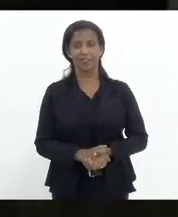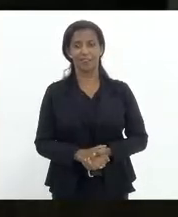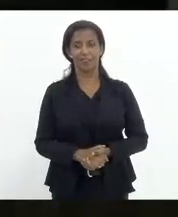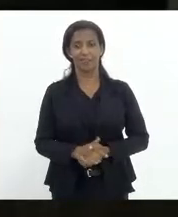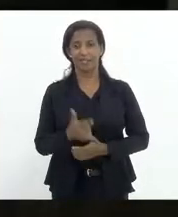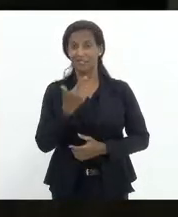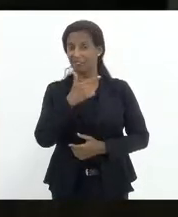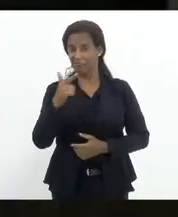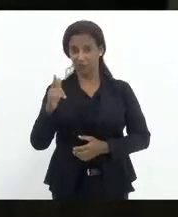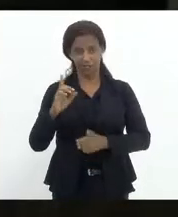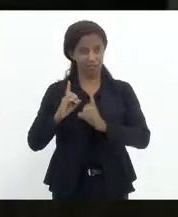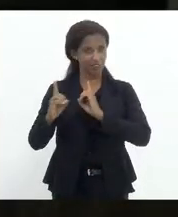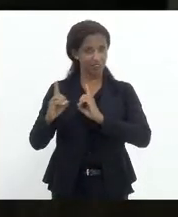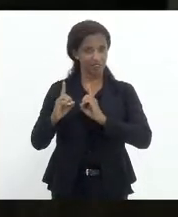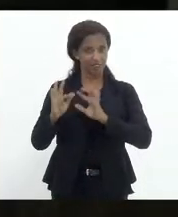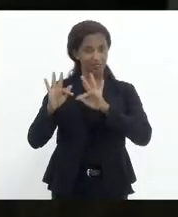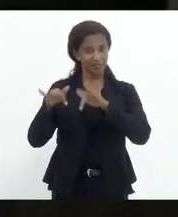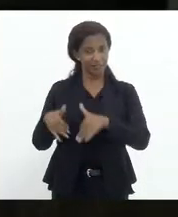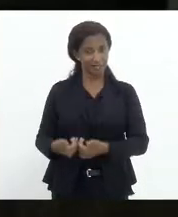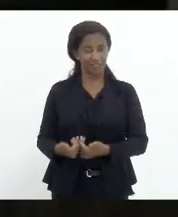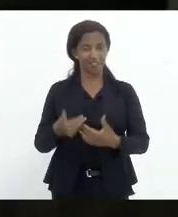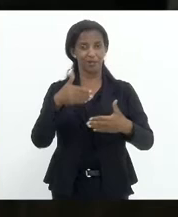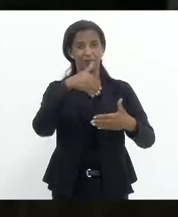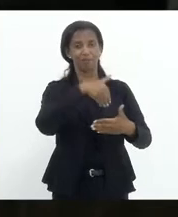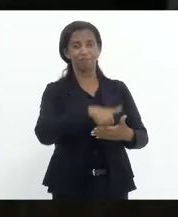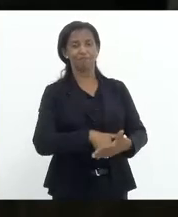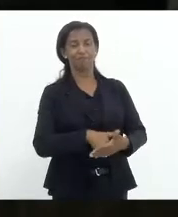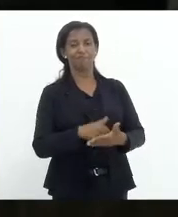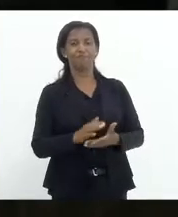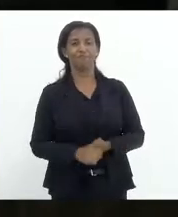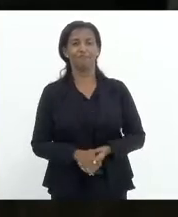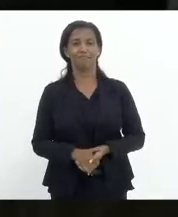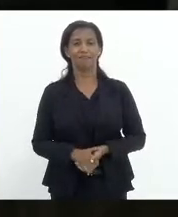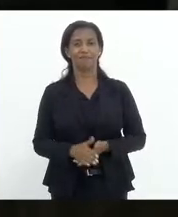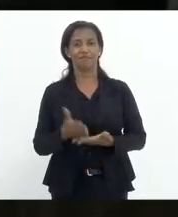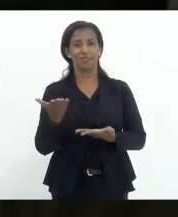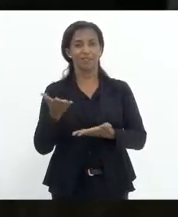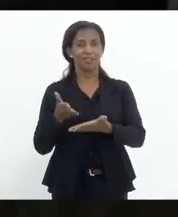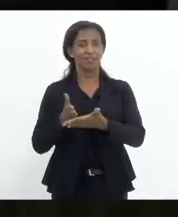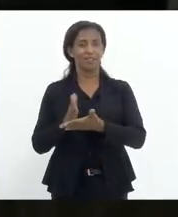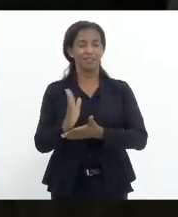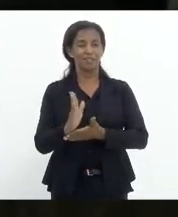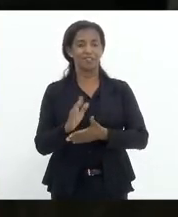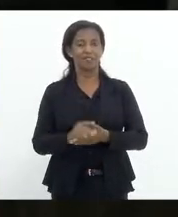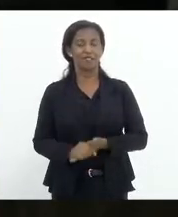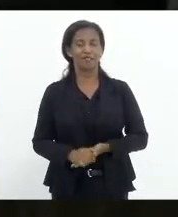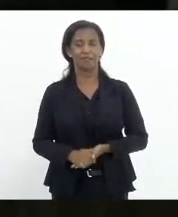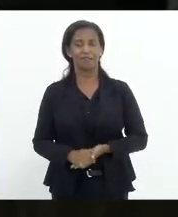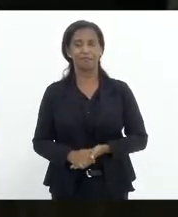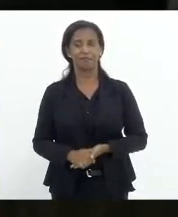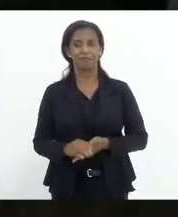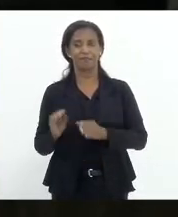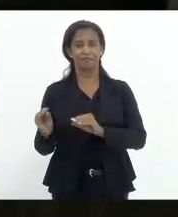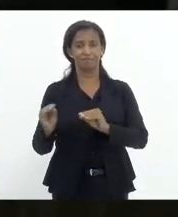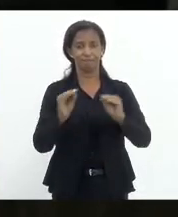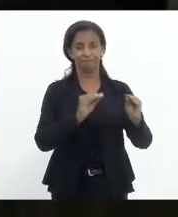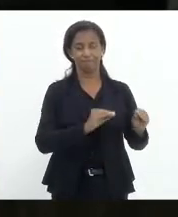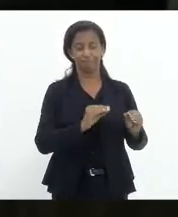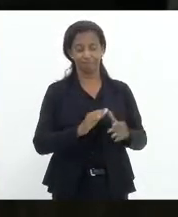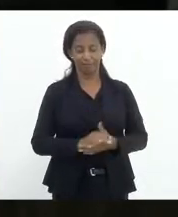a novela Quem Queira discutir iniciar a discussão e votação se os que aprovam permaneçam Como estão aprovado vai